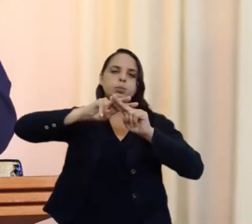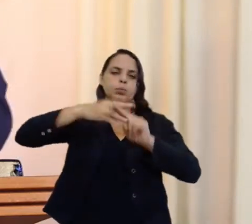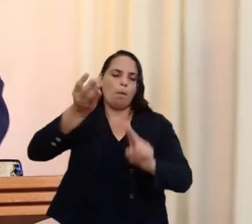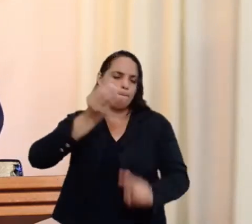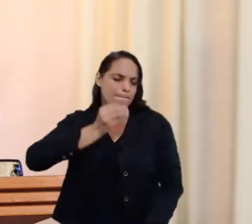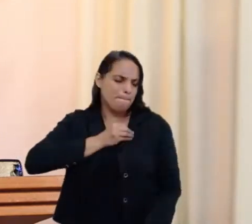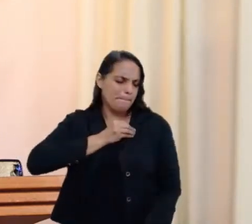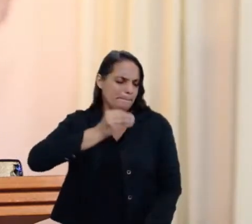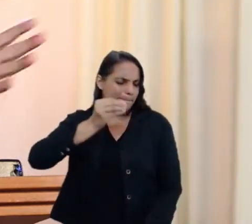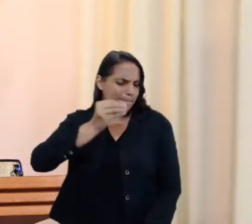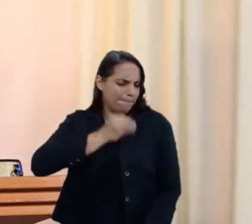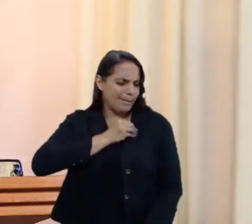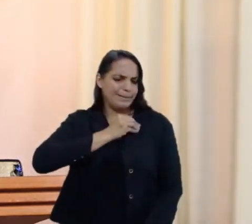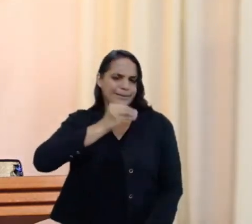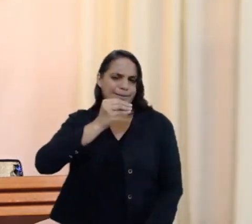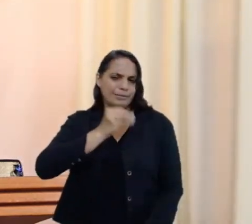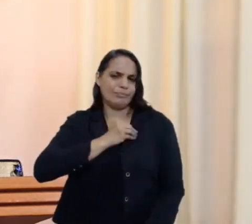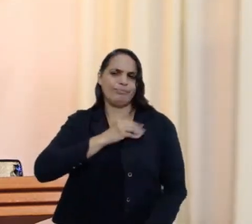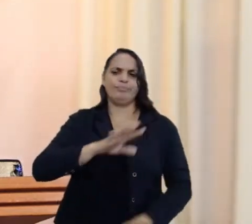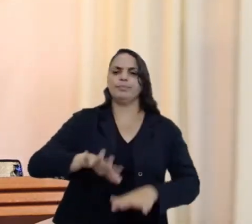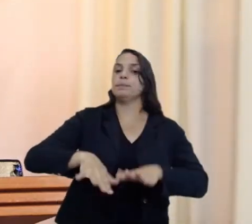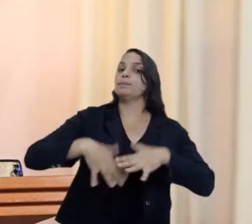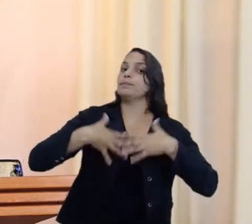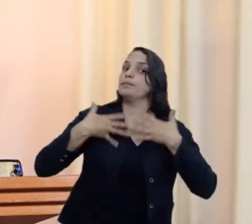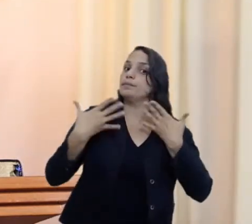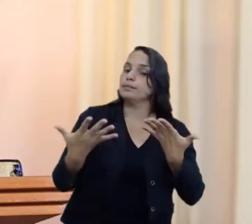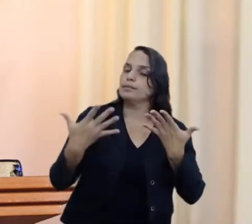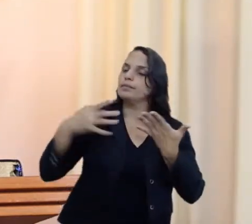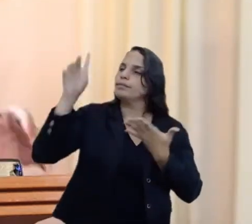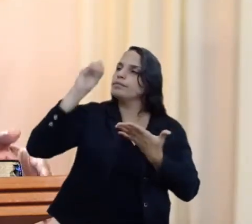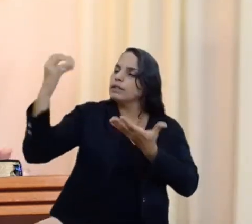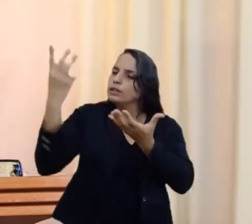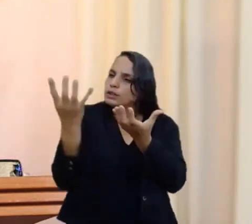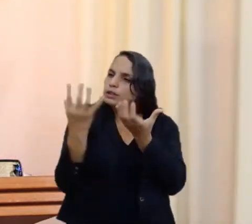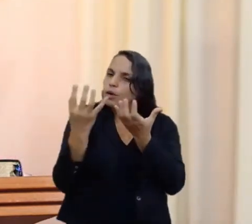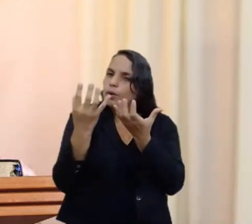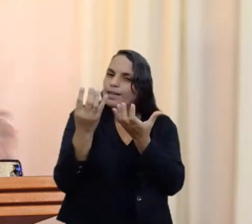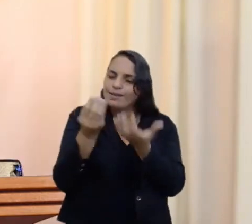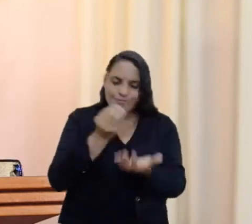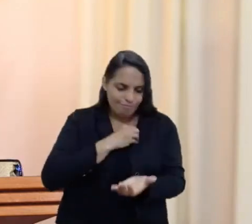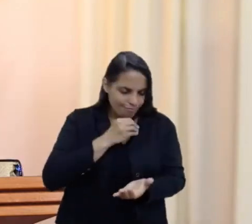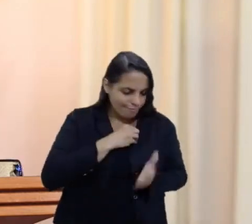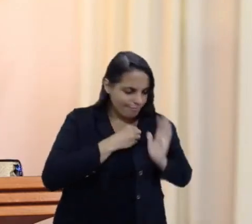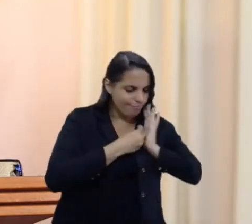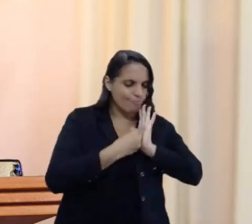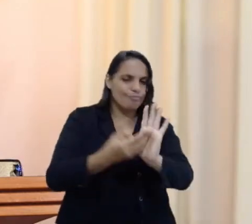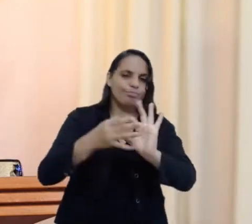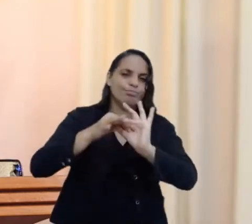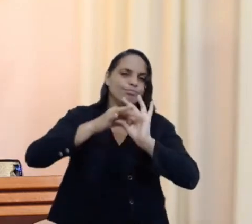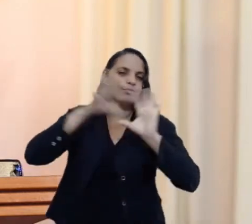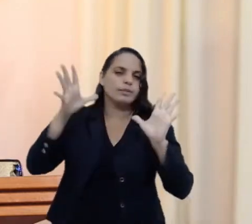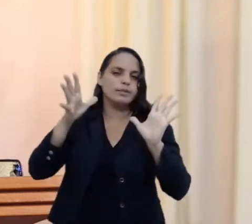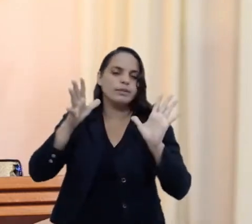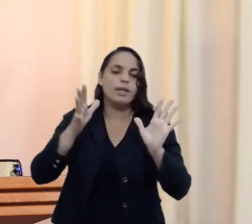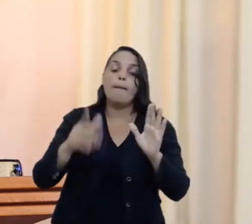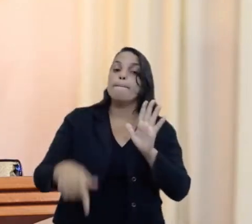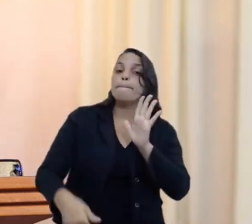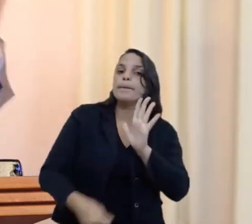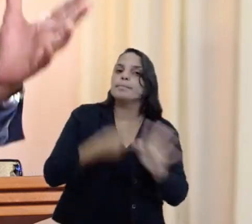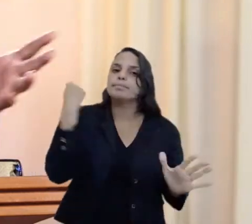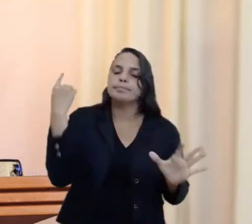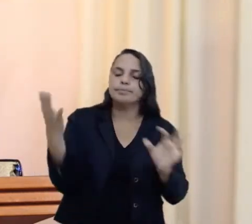quer, primariamente, nos libertar do pecado. Primeiramente, nós somos libertos da culpa do pecado